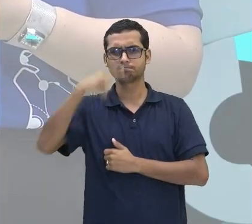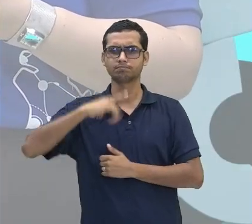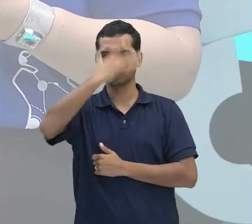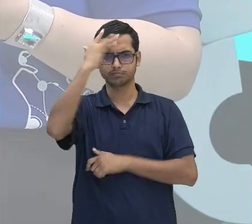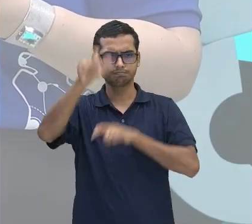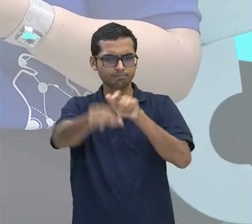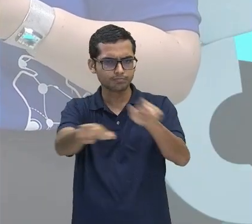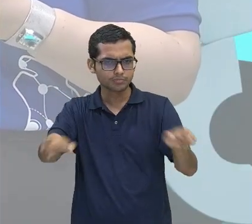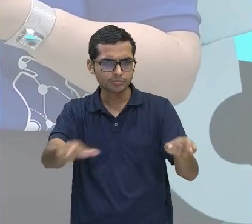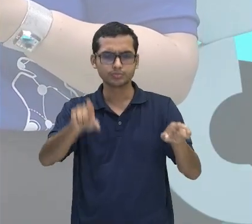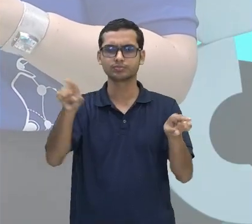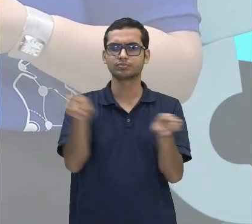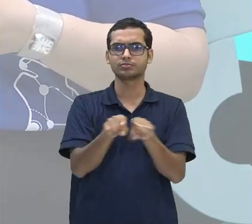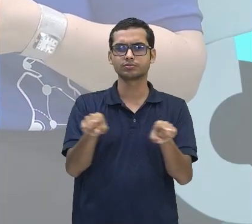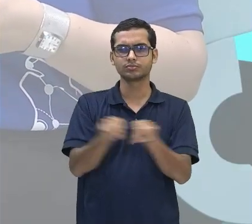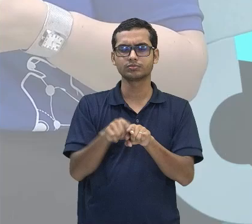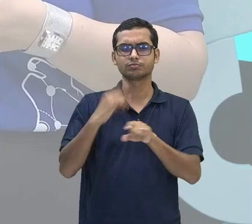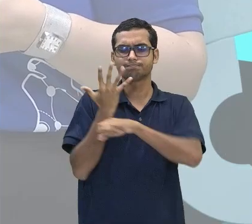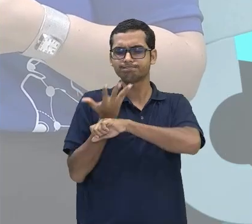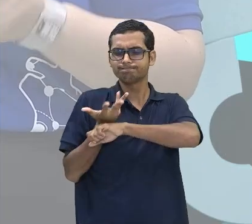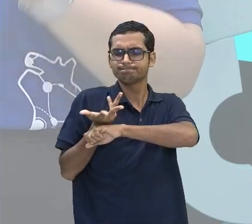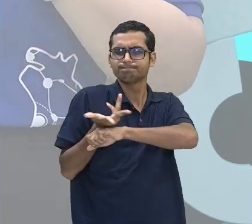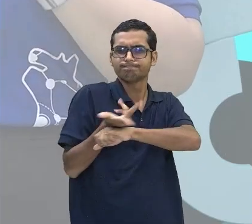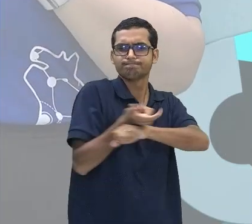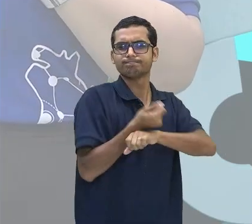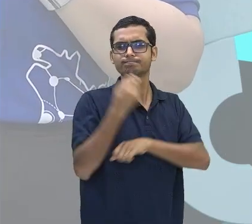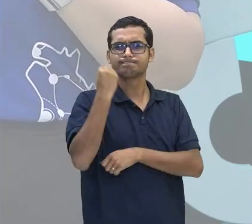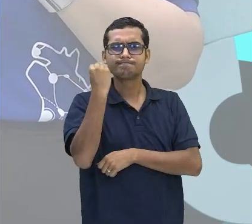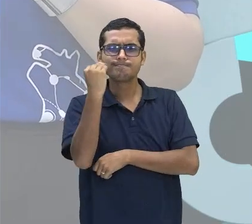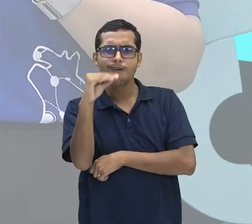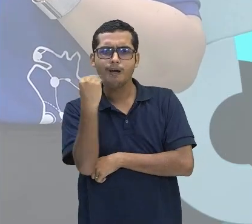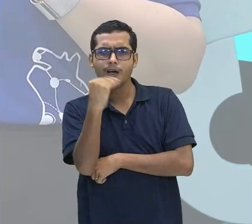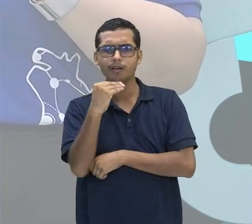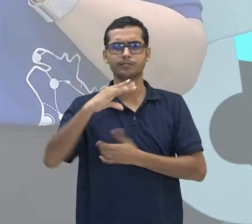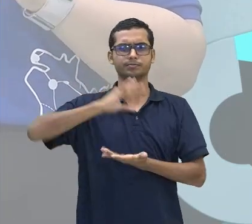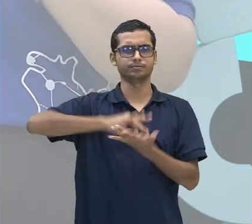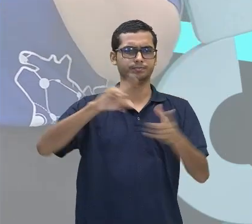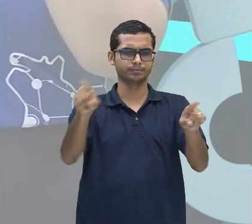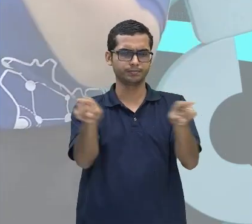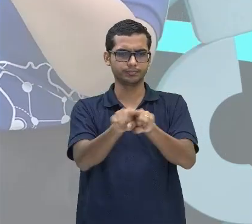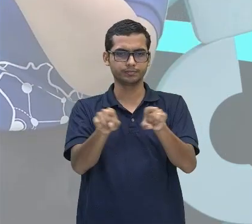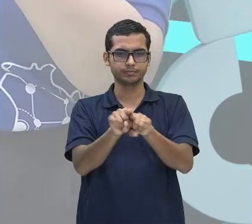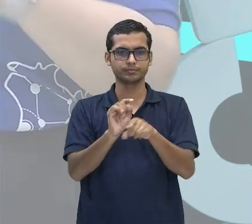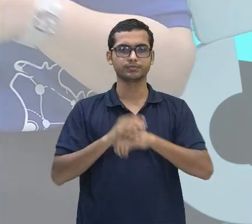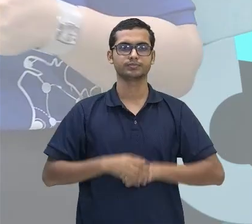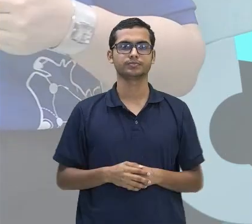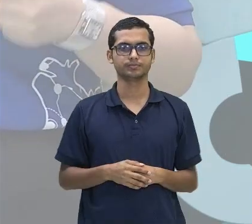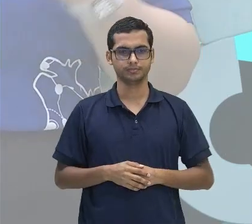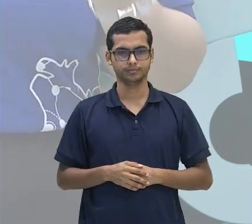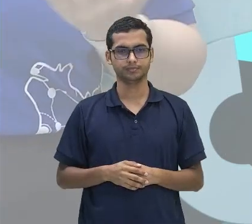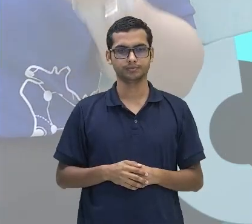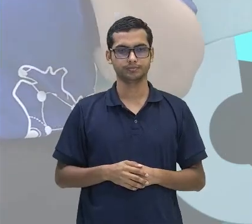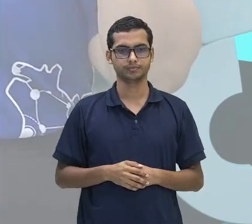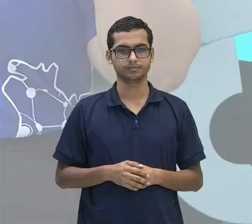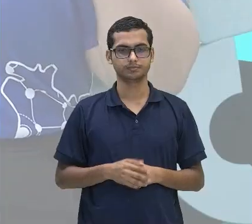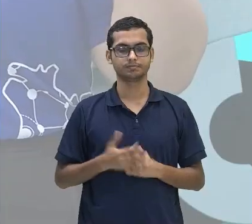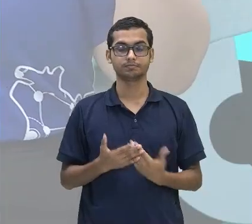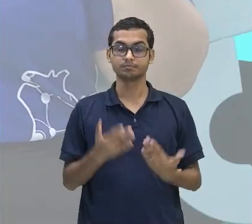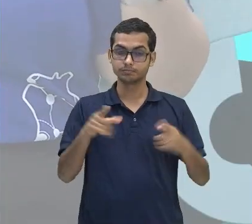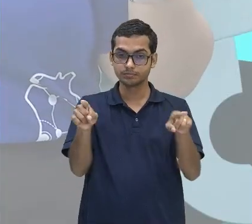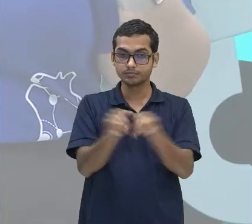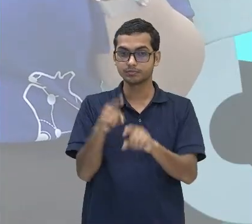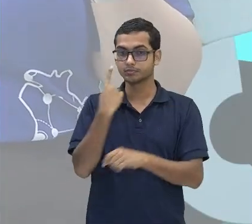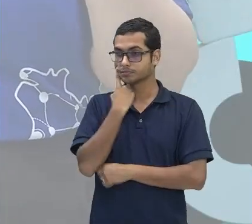aí, vai usar os verbos no imperativo. Lembram-se do compre, economize? Isto é verbo no